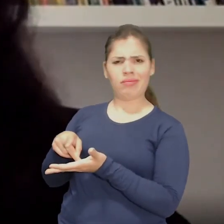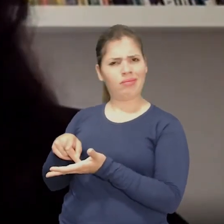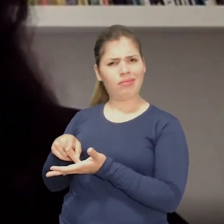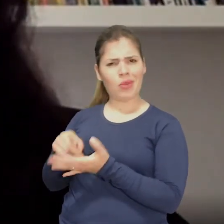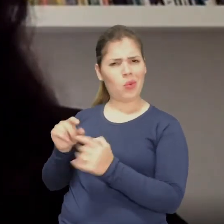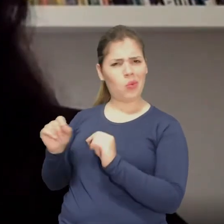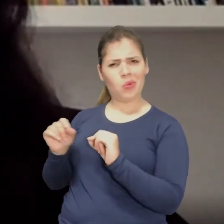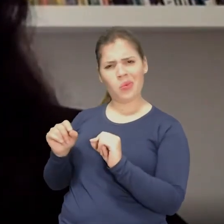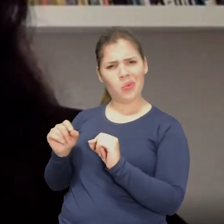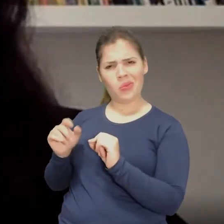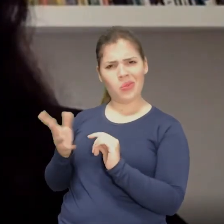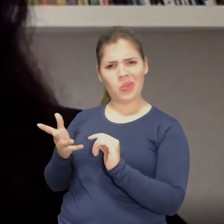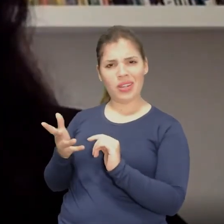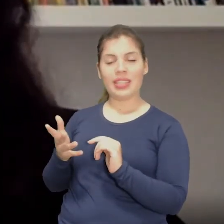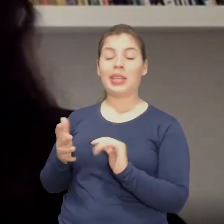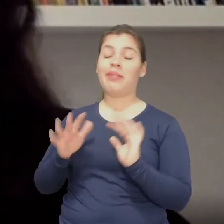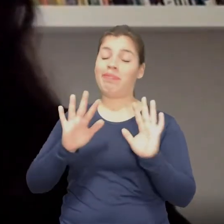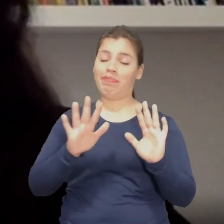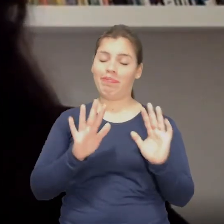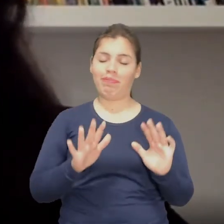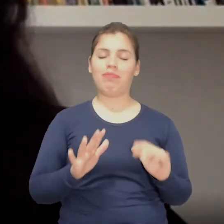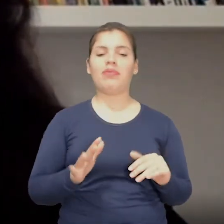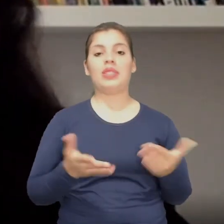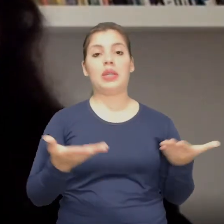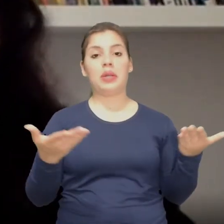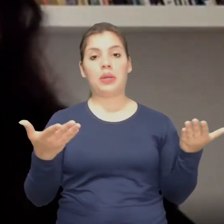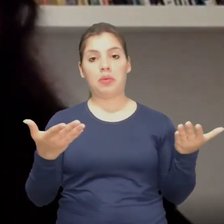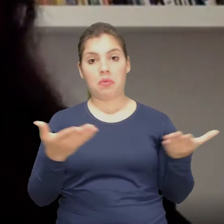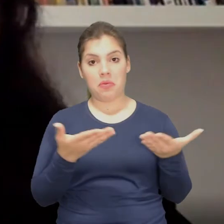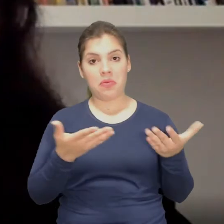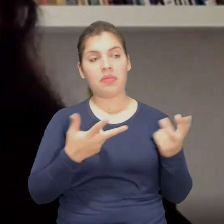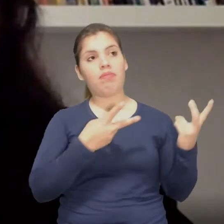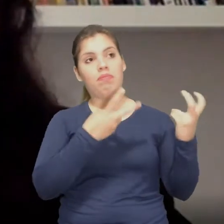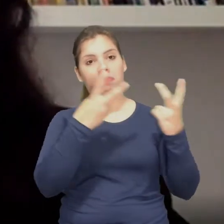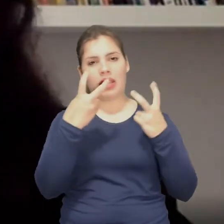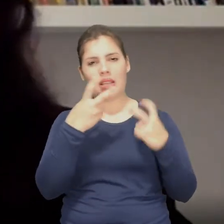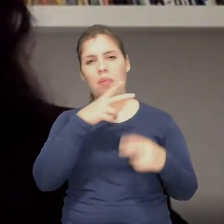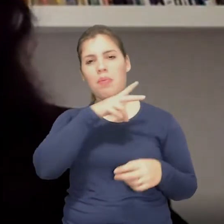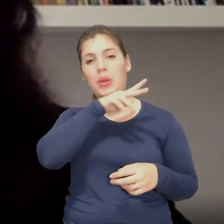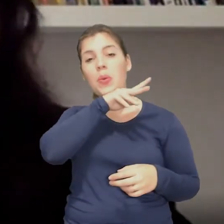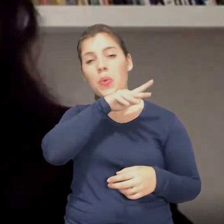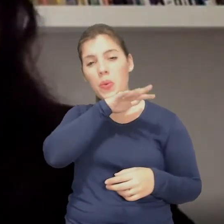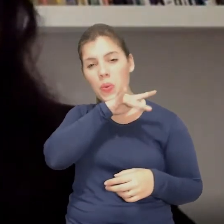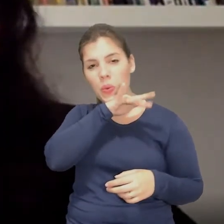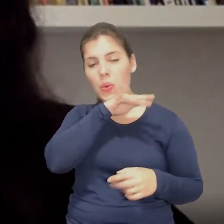que de fato tende a ser ruim na repetição, no padrão habitual de